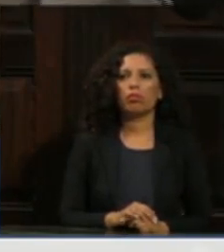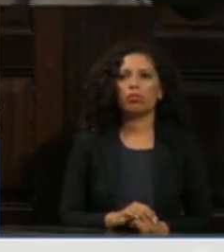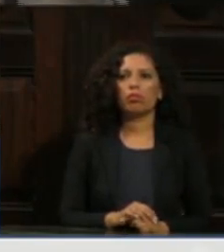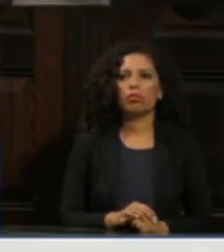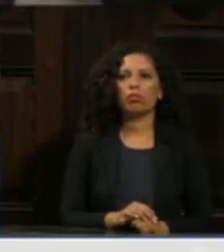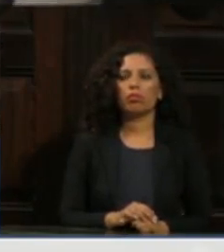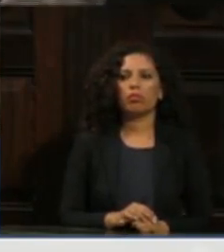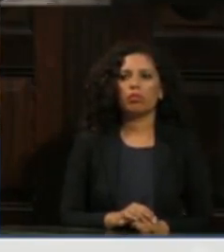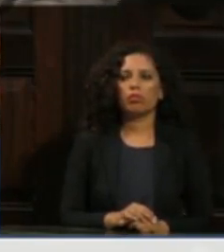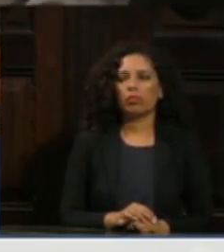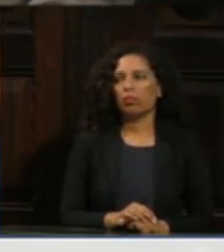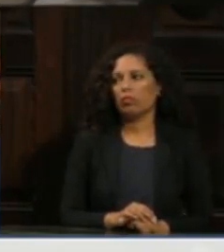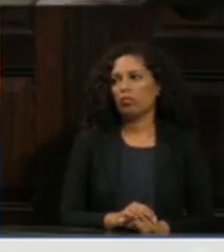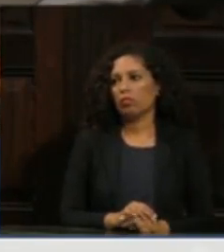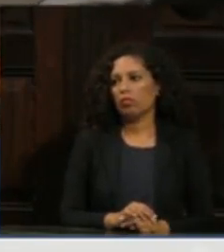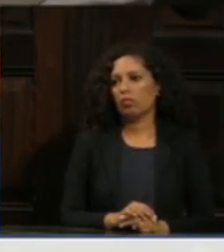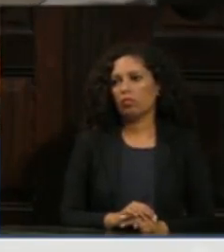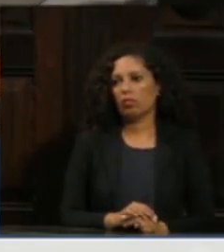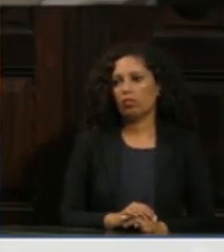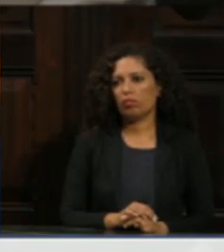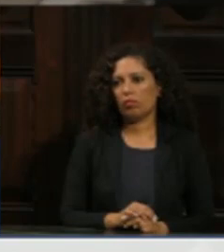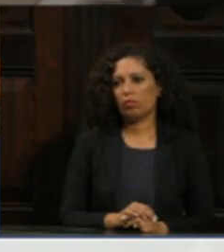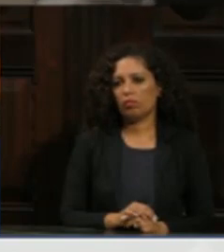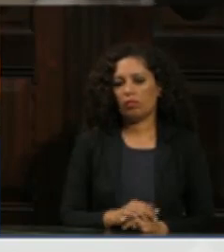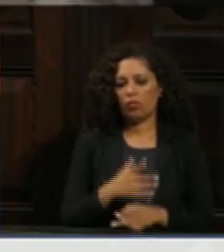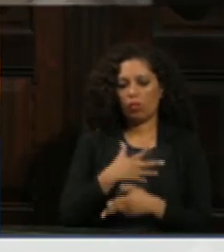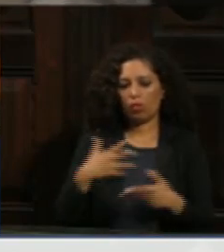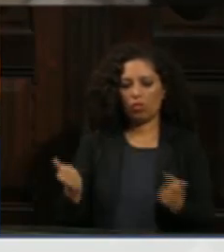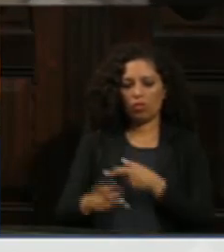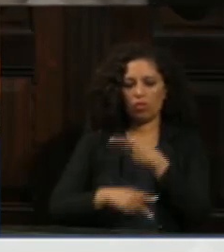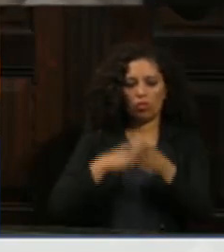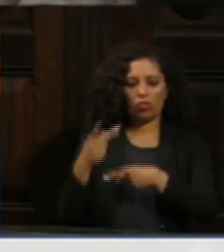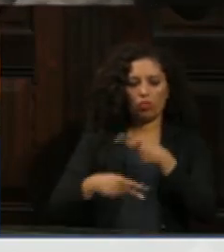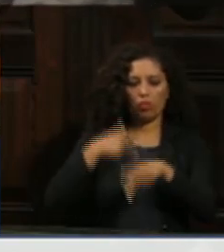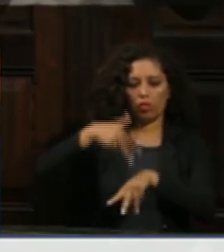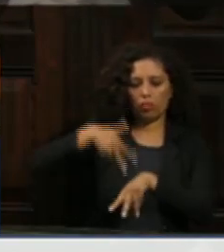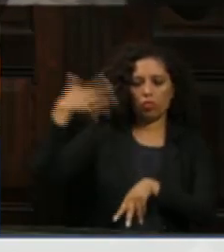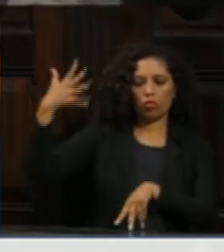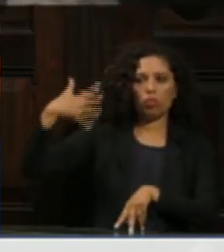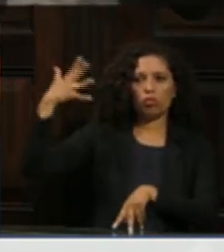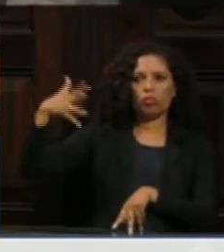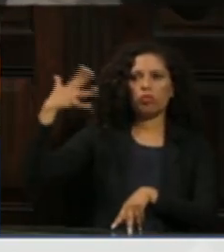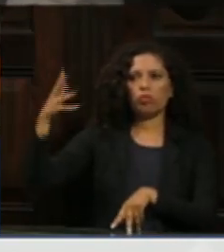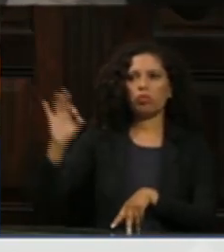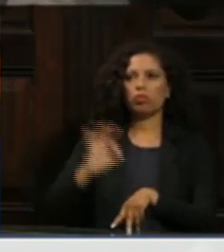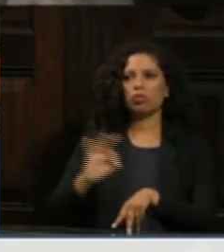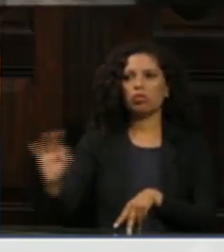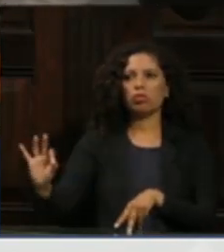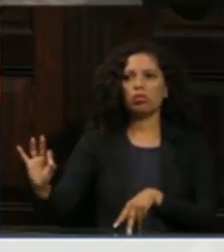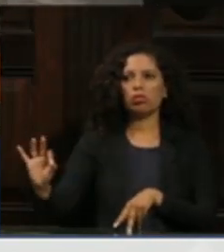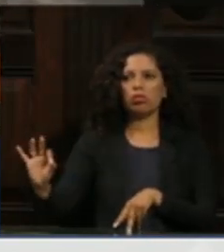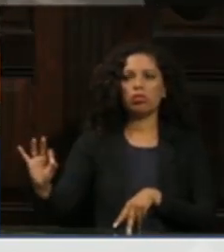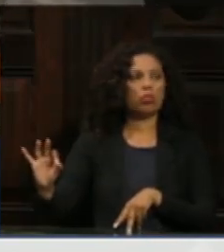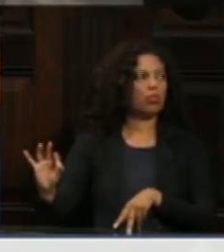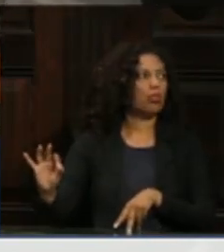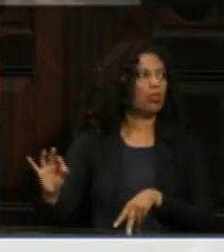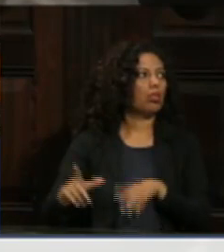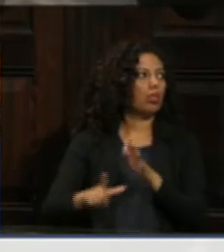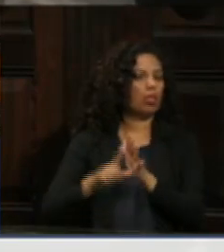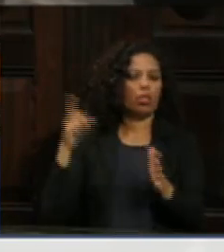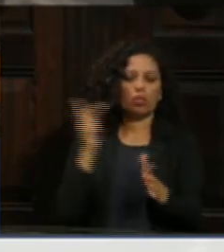em que a política, e em especial o exercício de mandatos, e mais especialmente ainda o exercício de mandatos parlamentares, possam